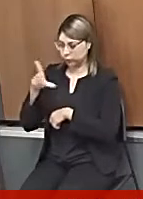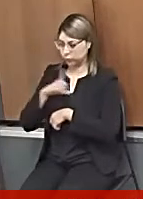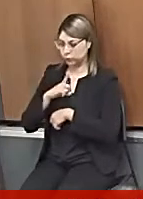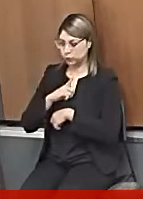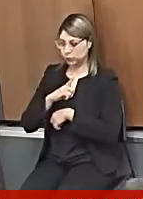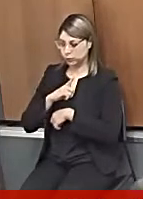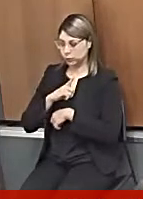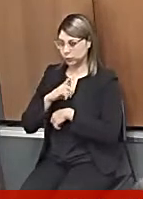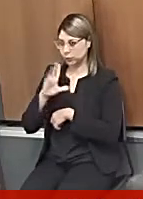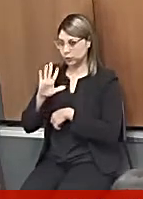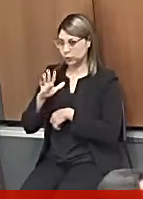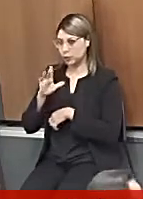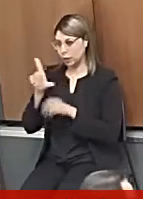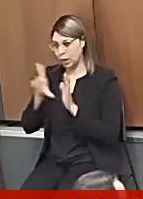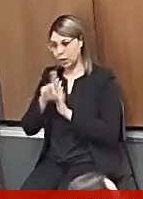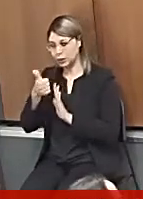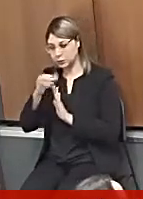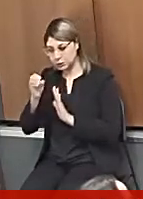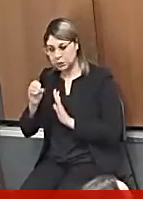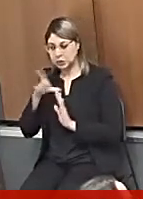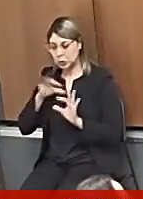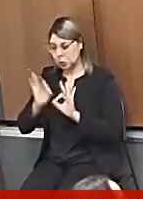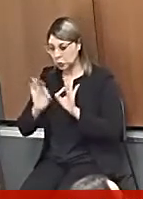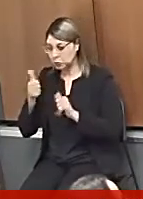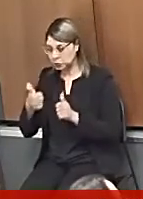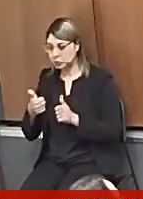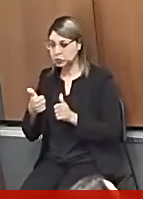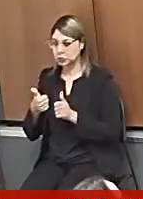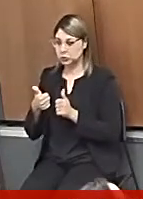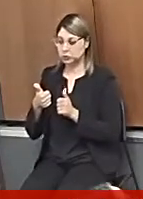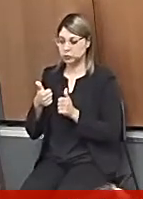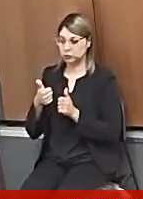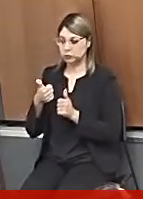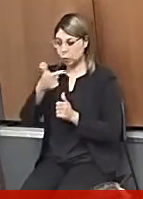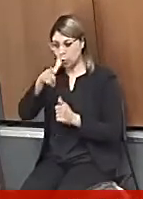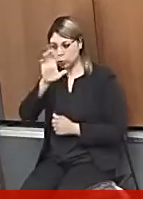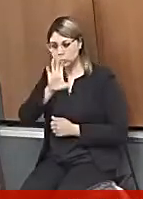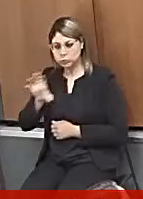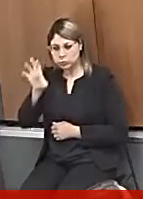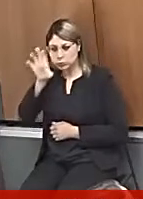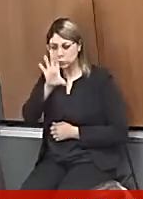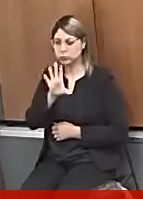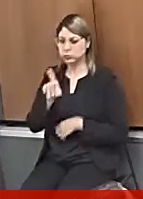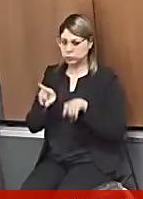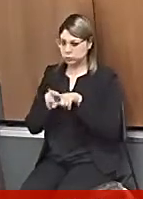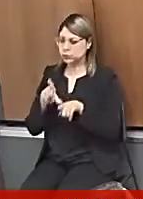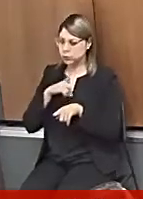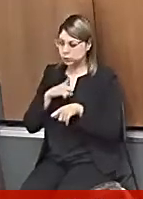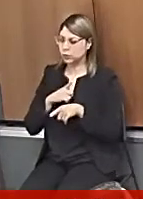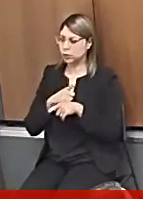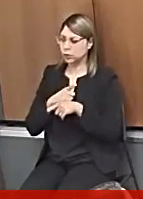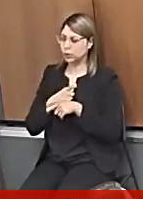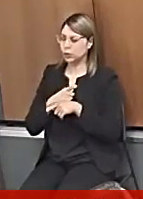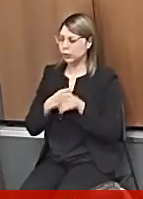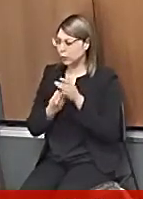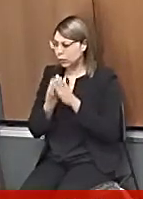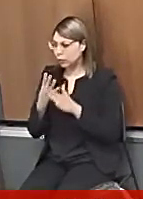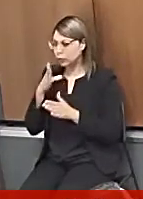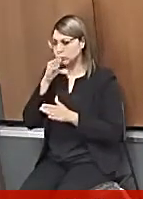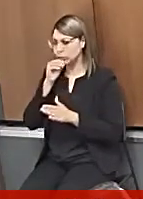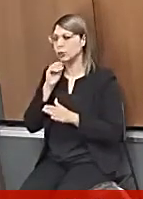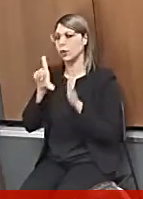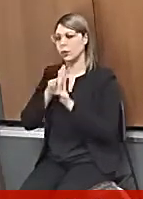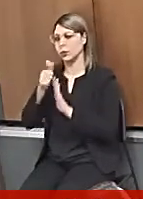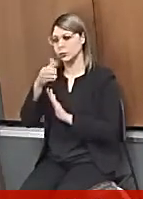menos da metade tudo organizado outros estados a mesma coisa muito servidor da lei sem e onde está o